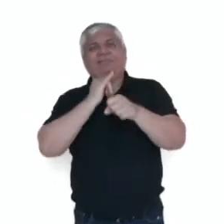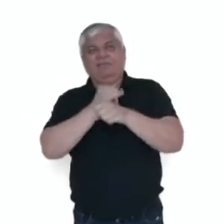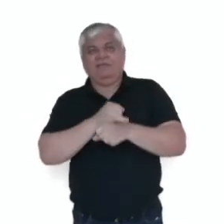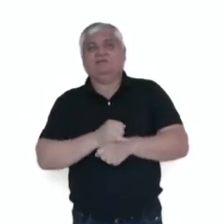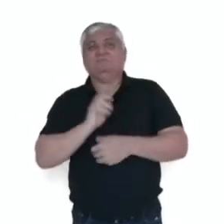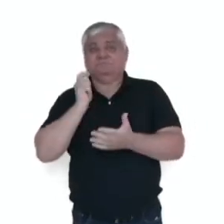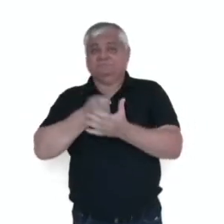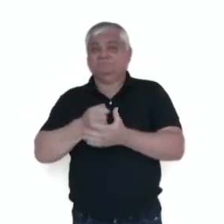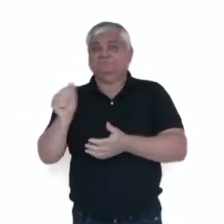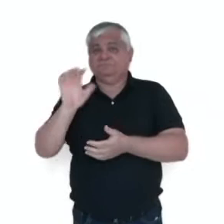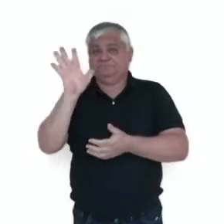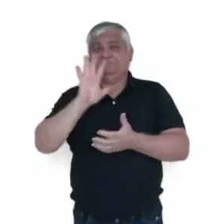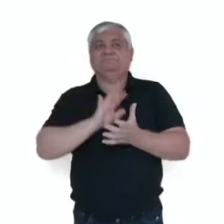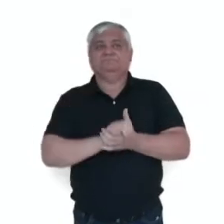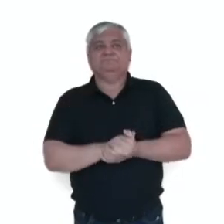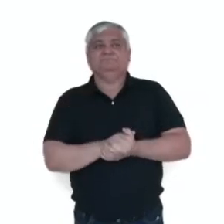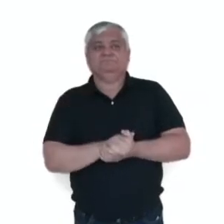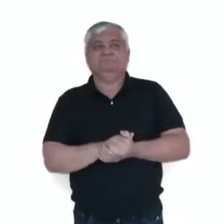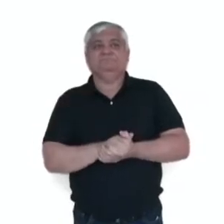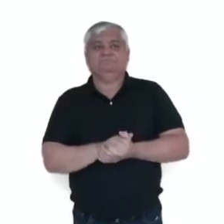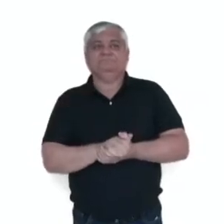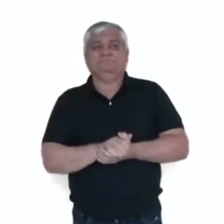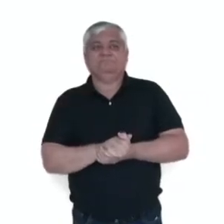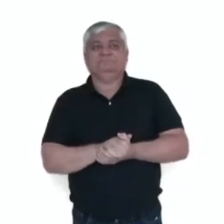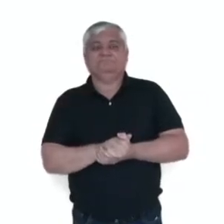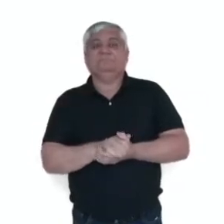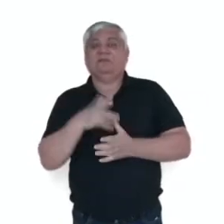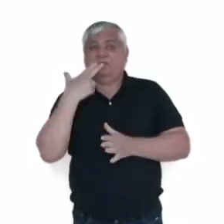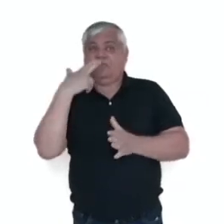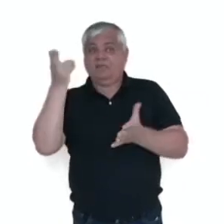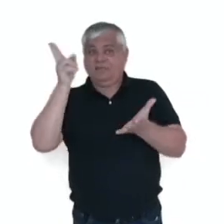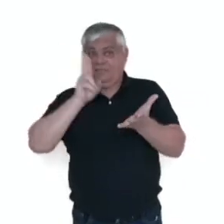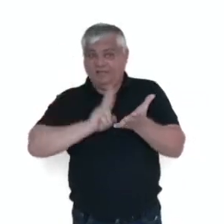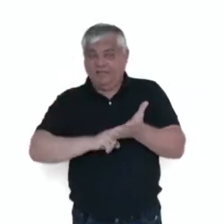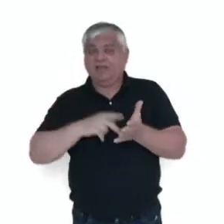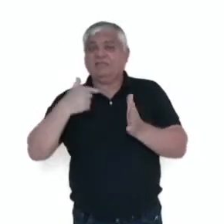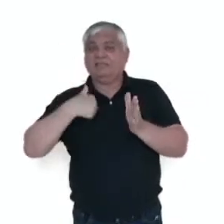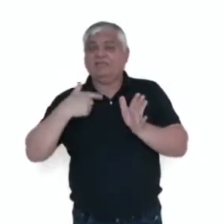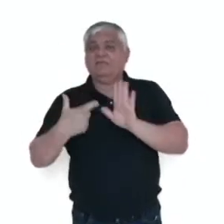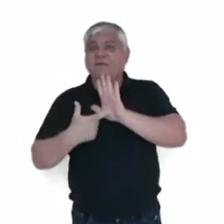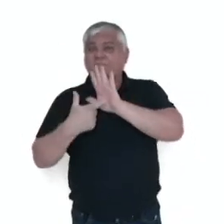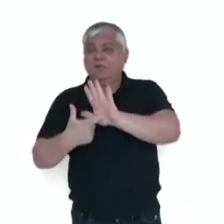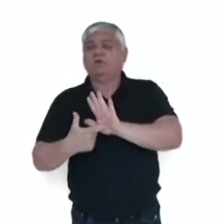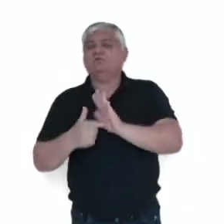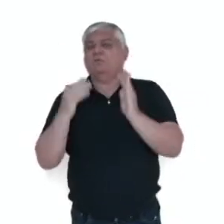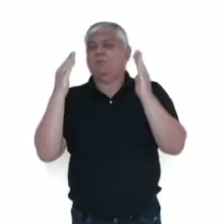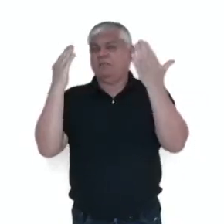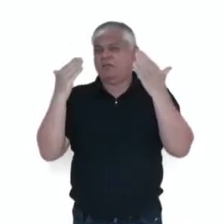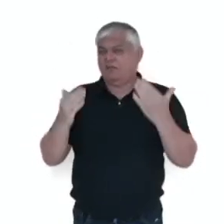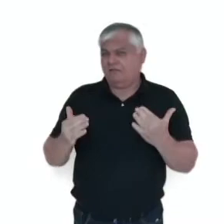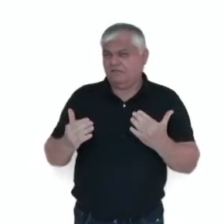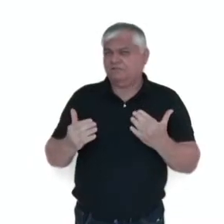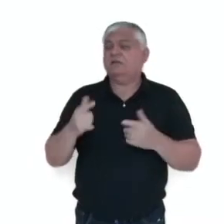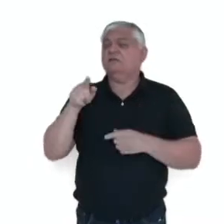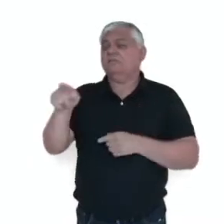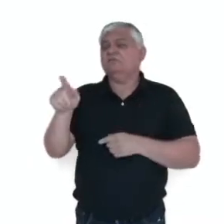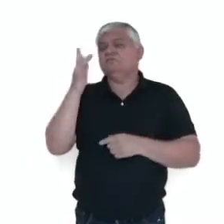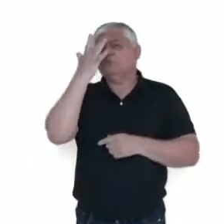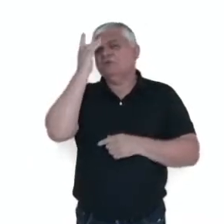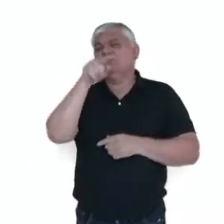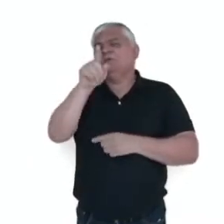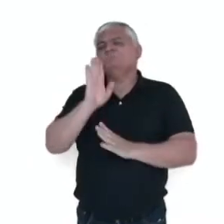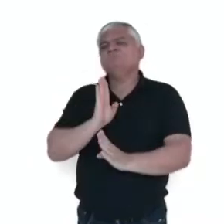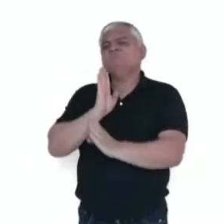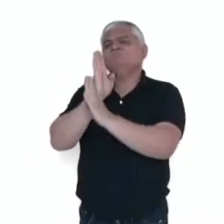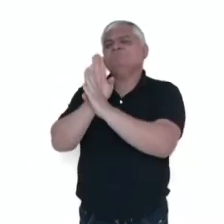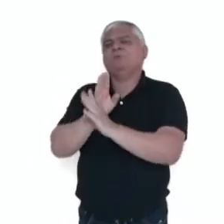custo. Sabendo que no desenvolvimento da carta ocorre uma exposição e uma análise para o interlocutor, identifique